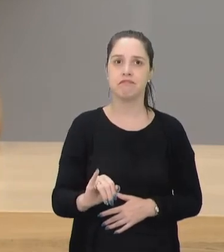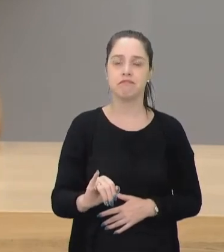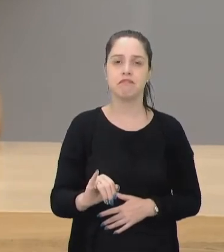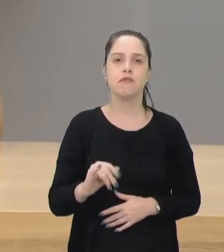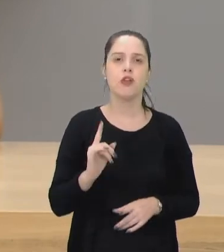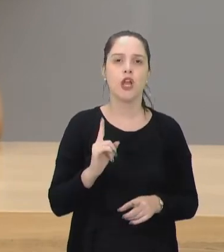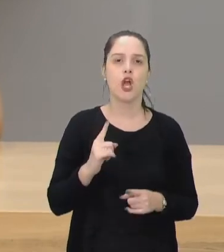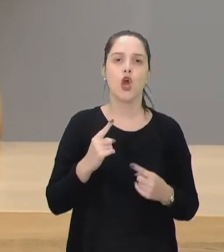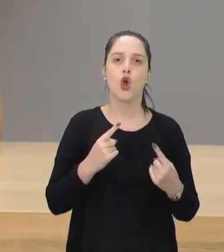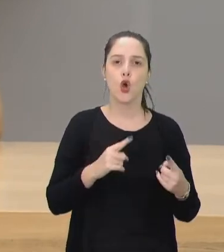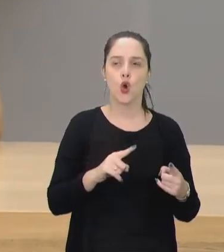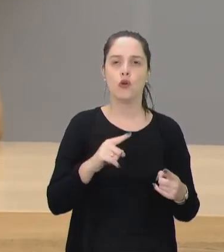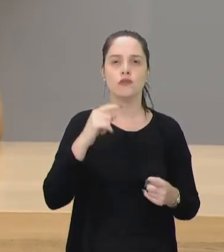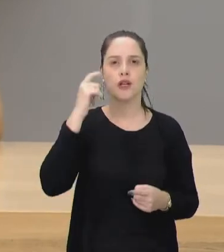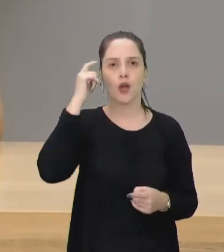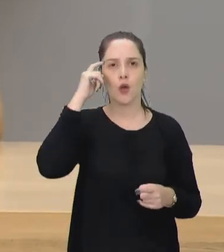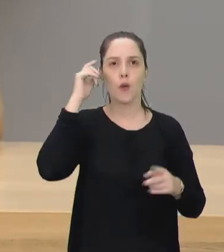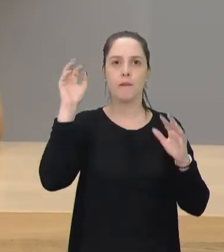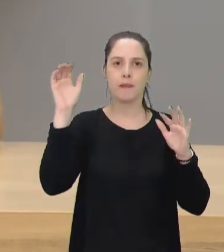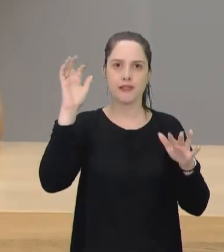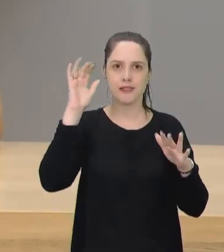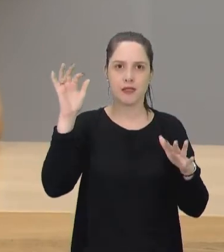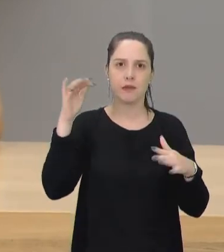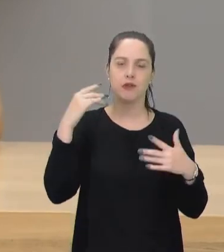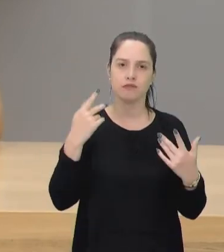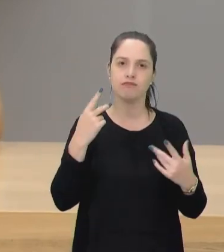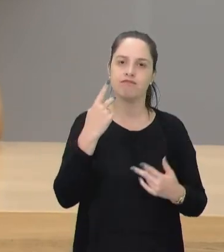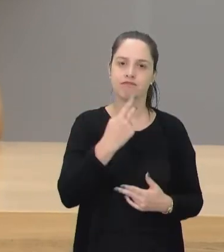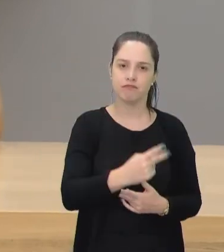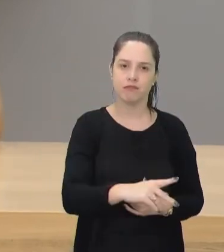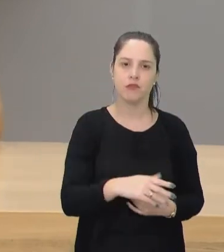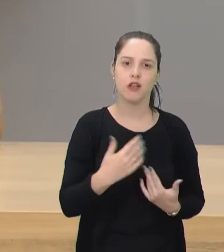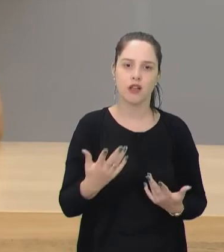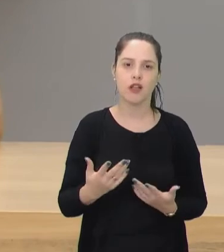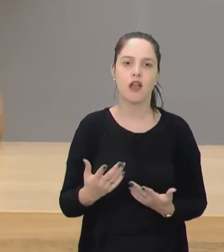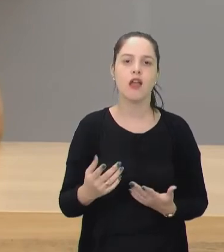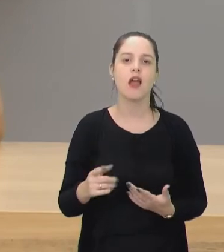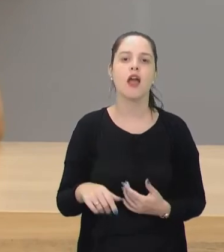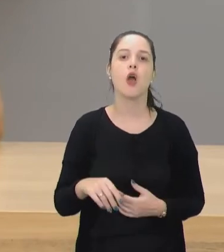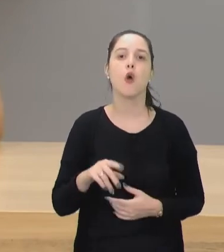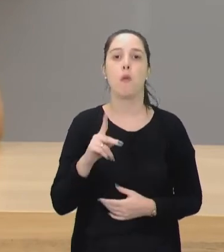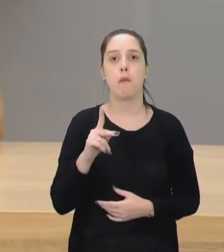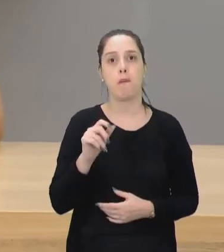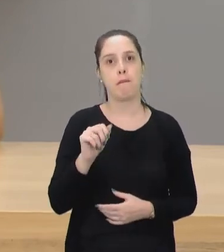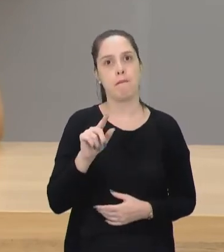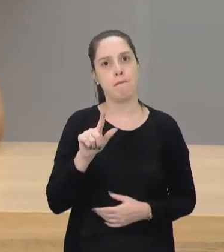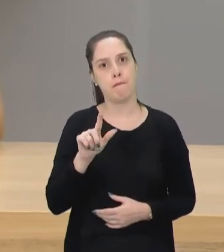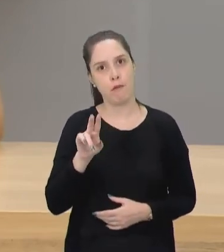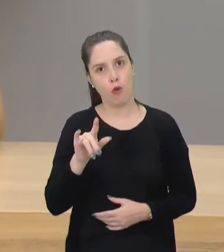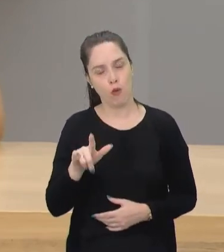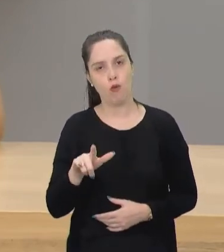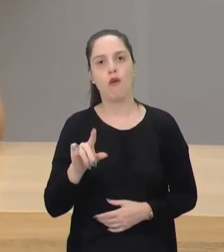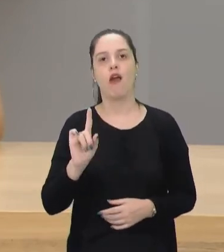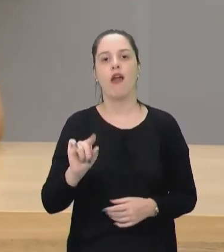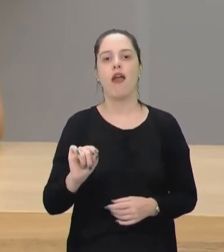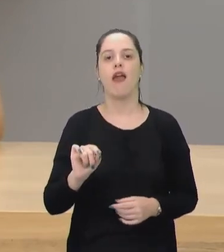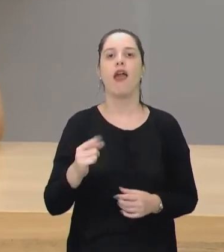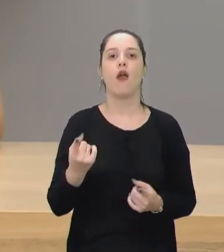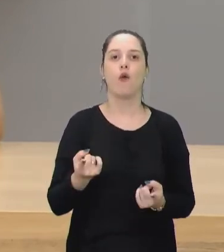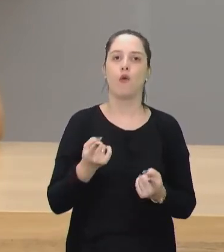contra aí o pensamento do Frederick Haxel. Então, o Paul Vidal de la Blache fala exatamente o